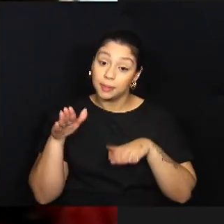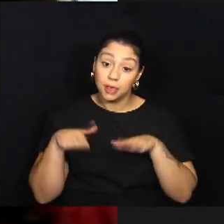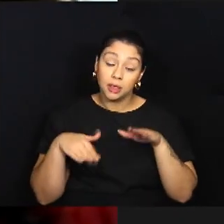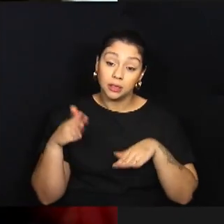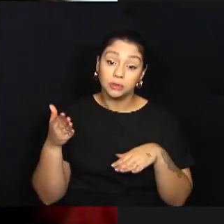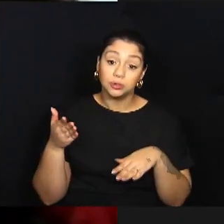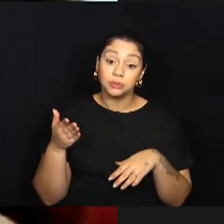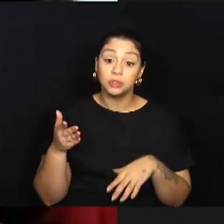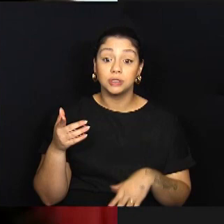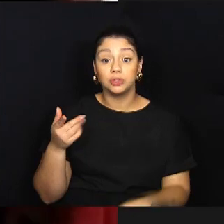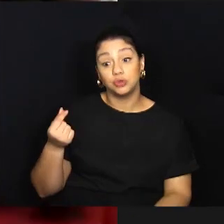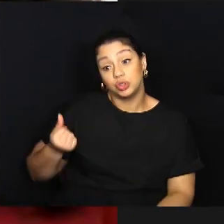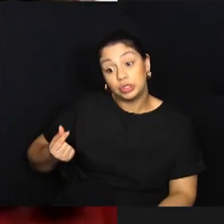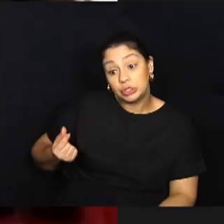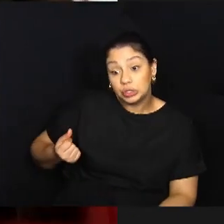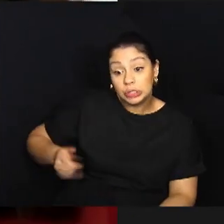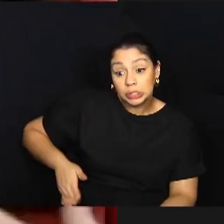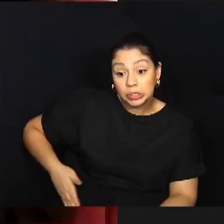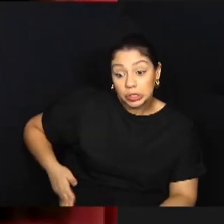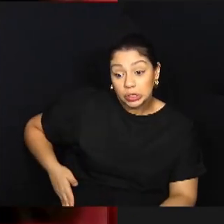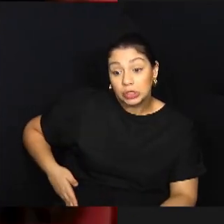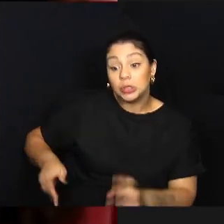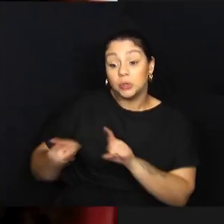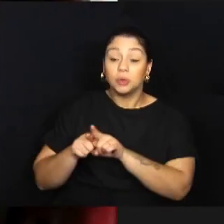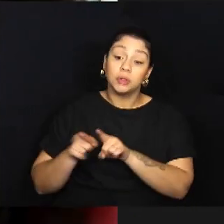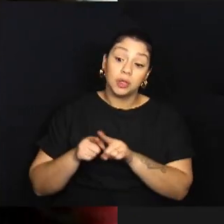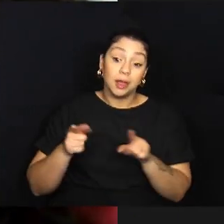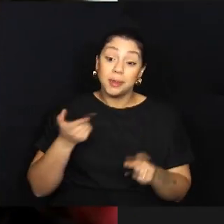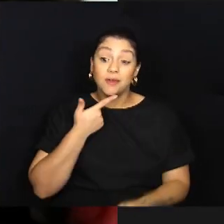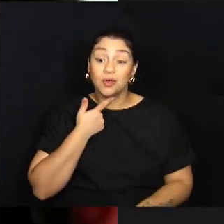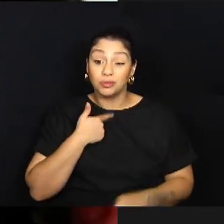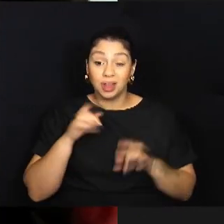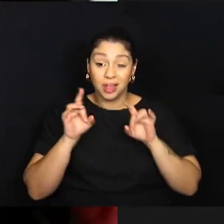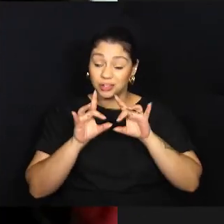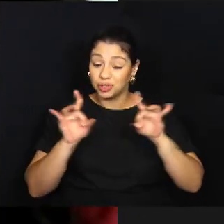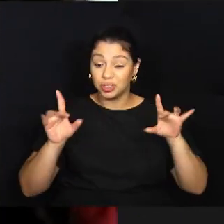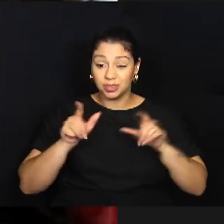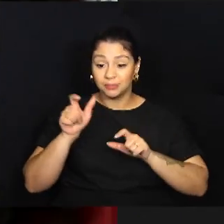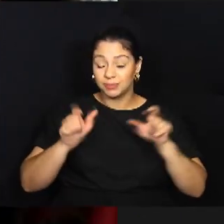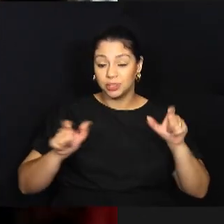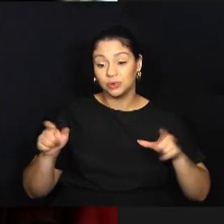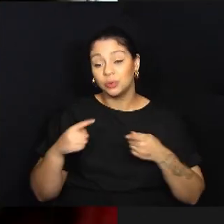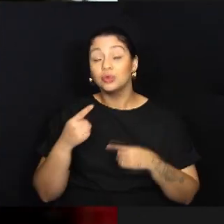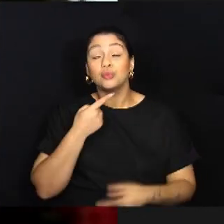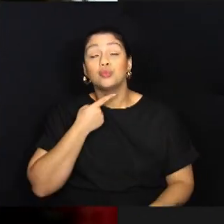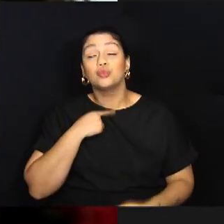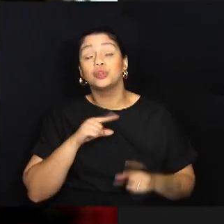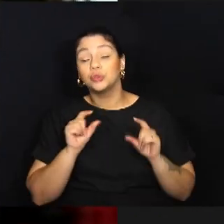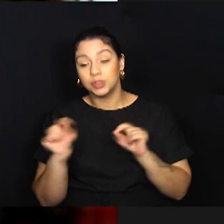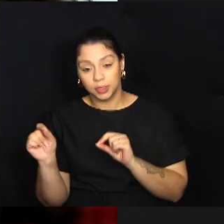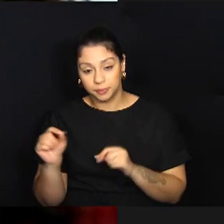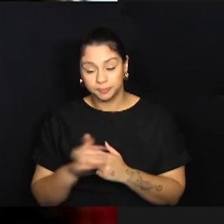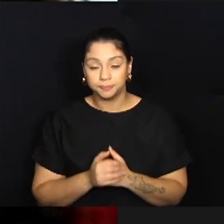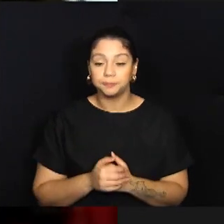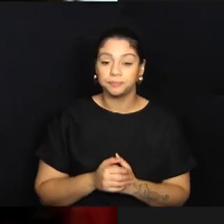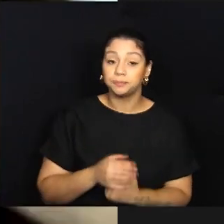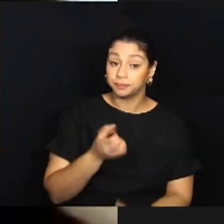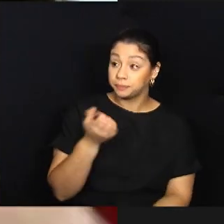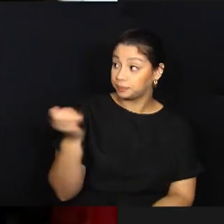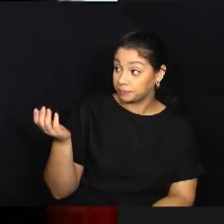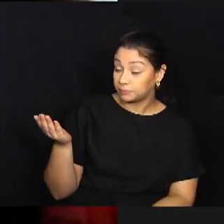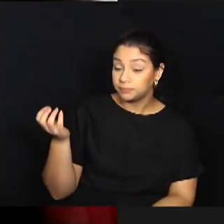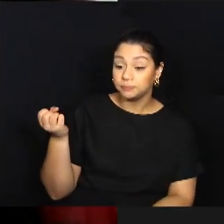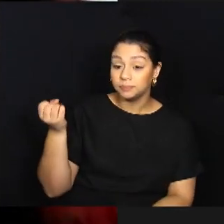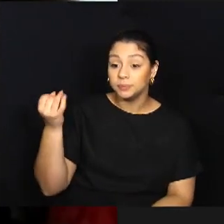do gosto de cada um, dos limites de cada um e da vontade de cada um, do que cada um gosta. Quando ele falou bacana, ele falou bem